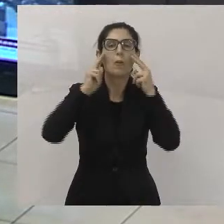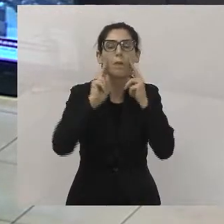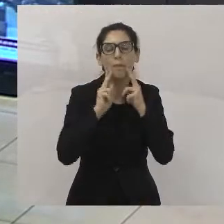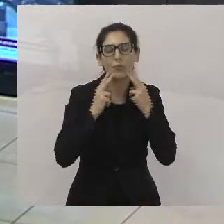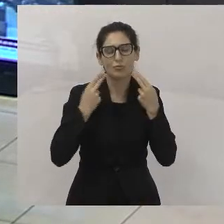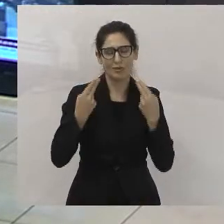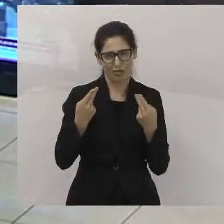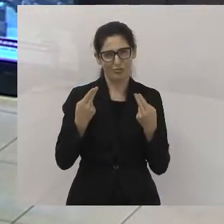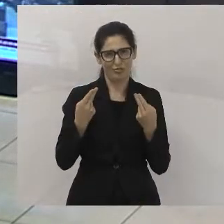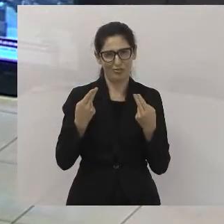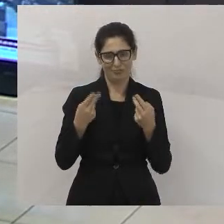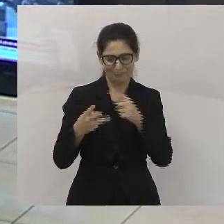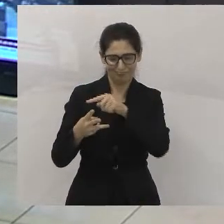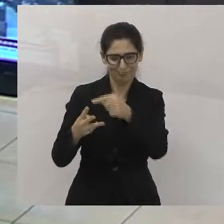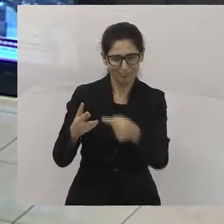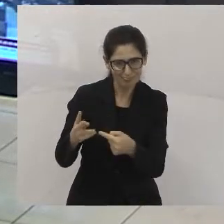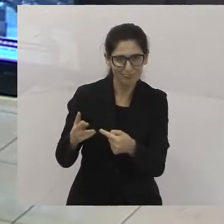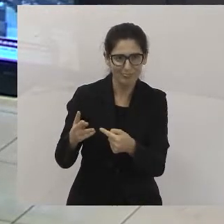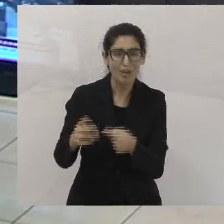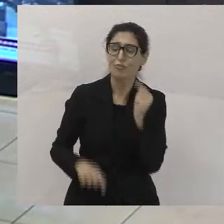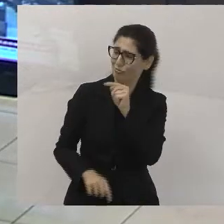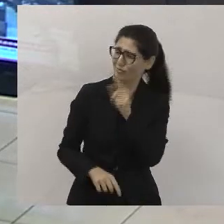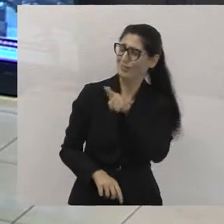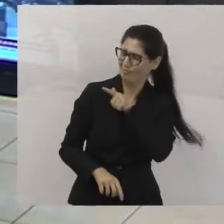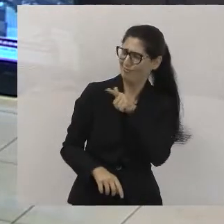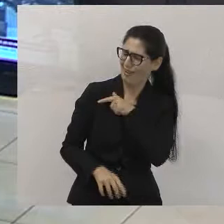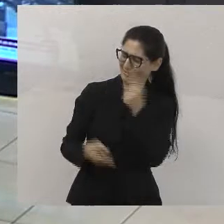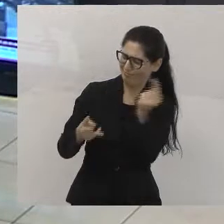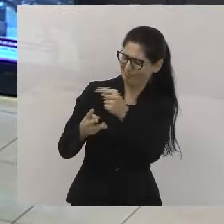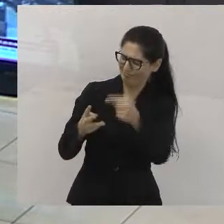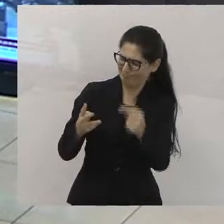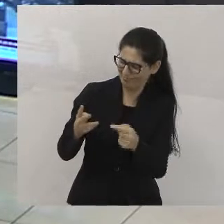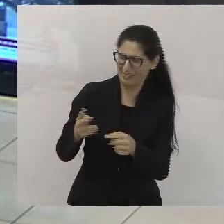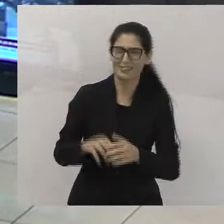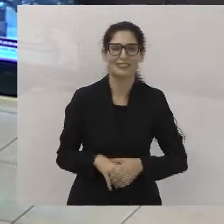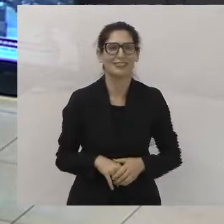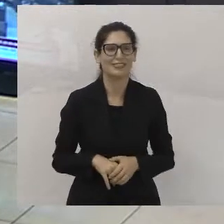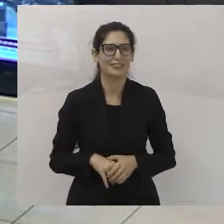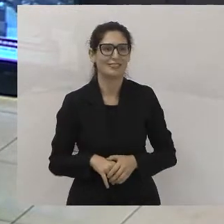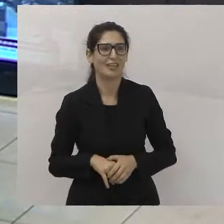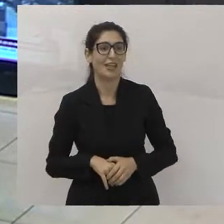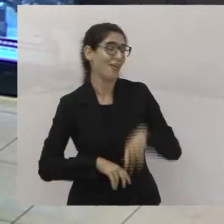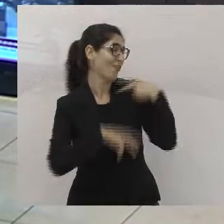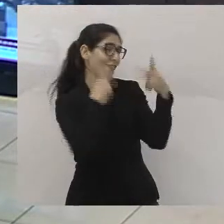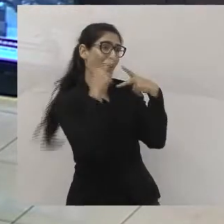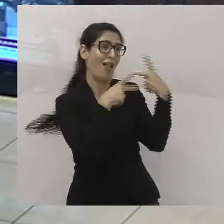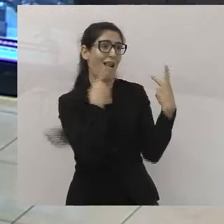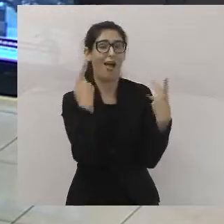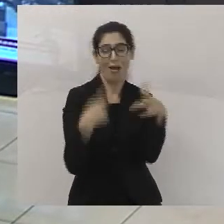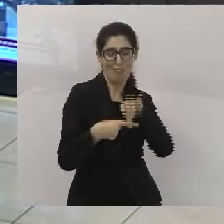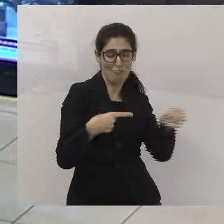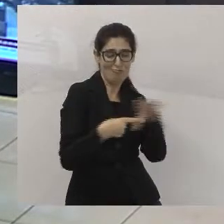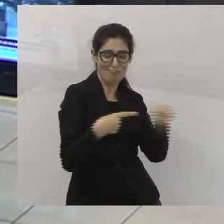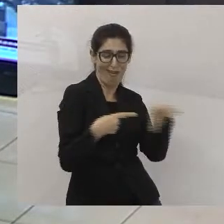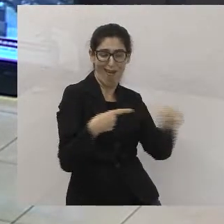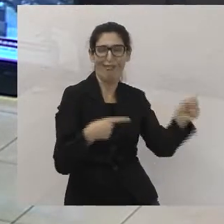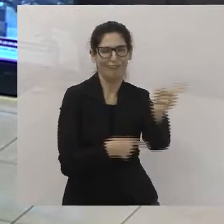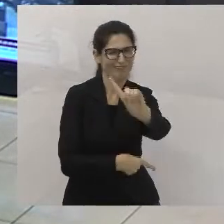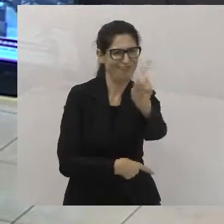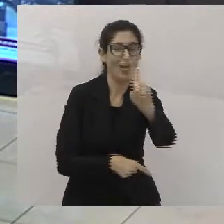esses três atributos você tem de sobra então tô aqui pra ficar jogando confete você mas é um testemunho honesto